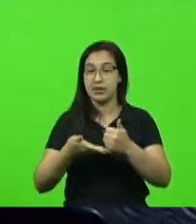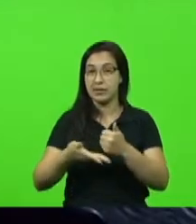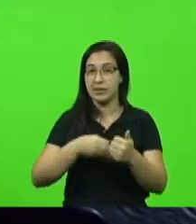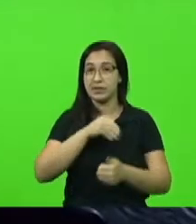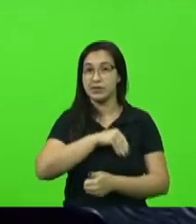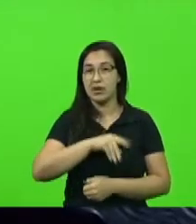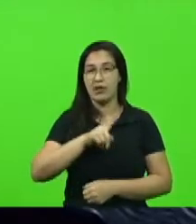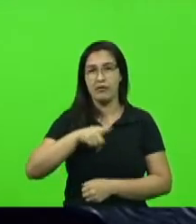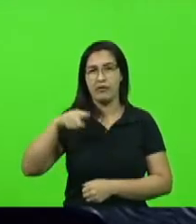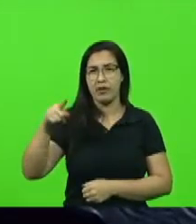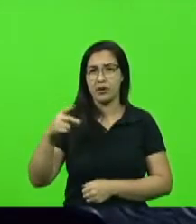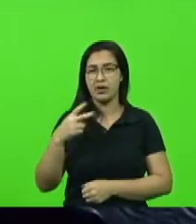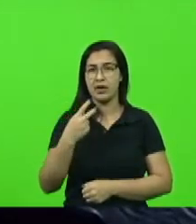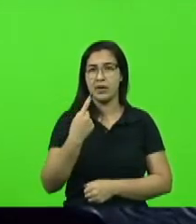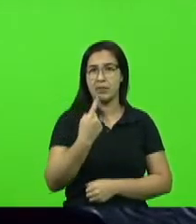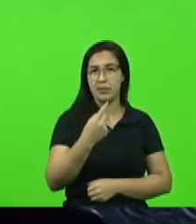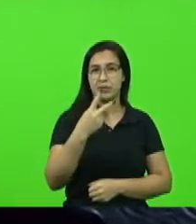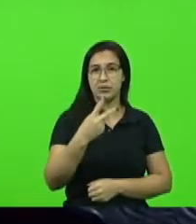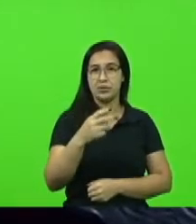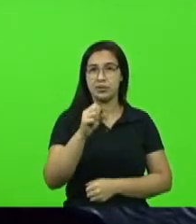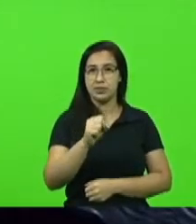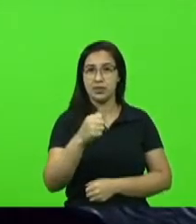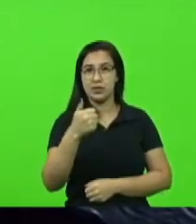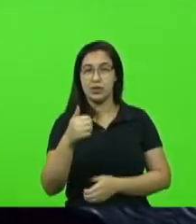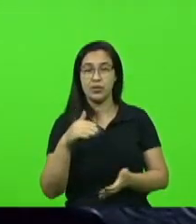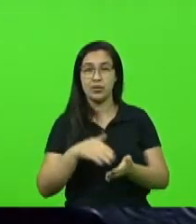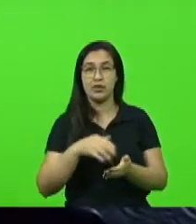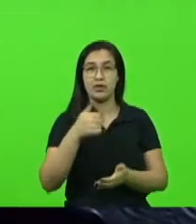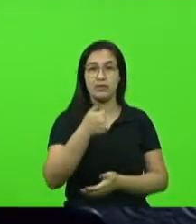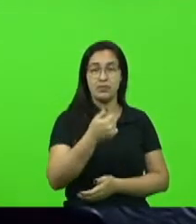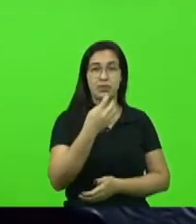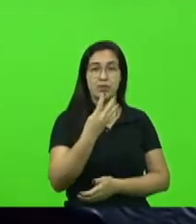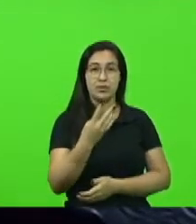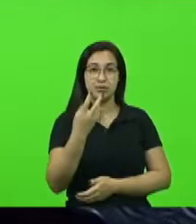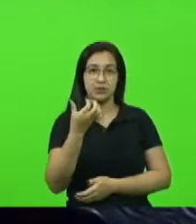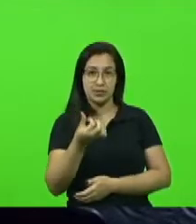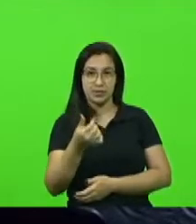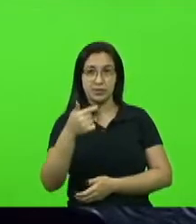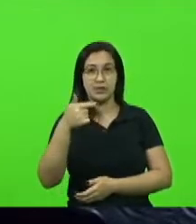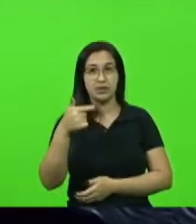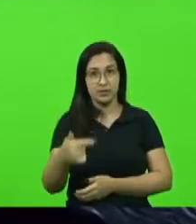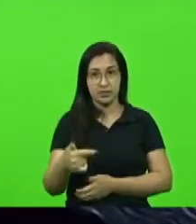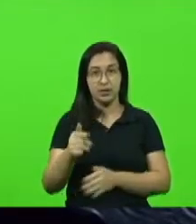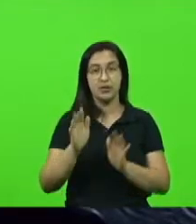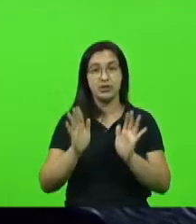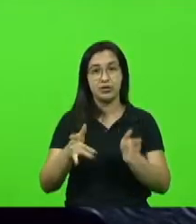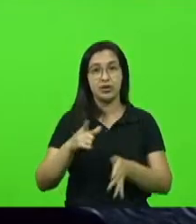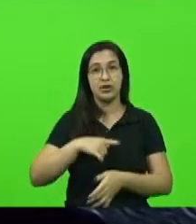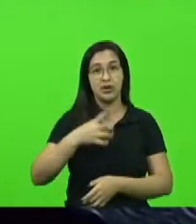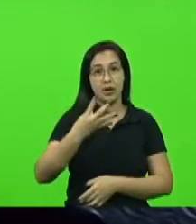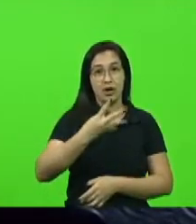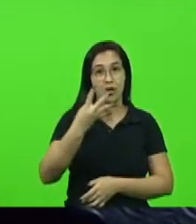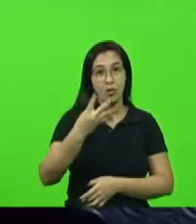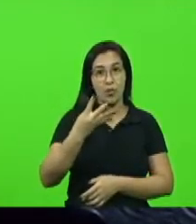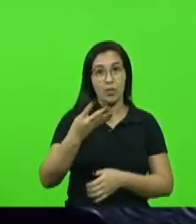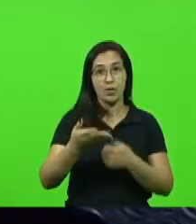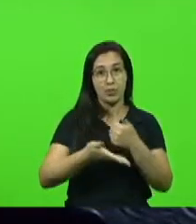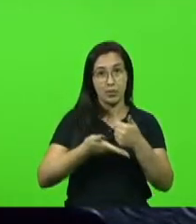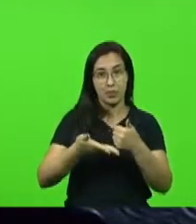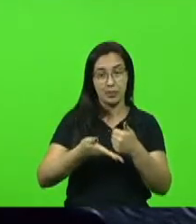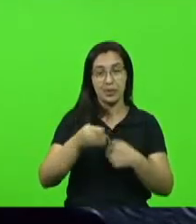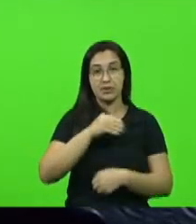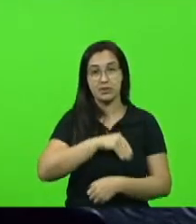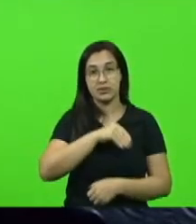de R$ 1.281 a R$ 1.467, conforme as 4 faixas existentes. O salário